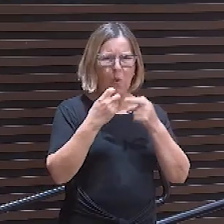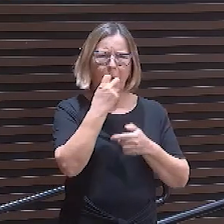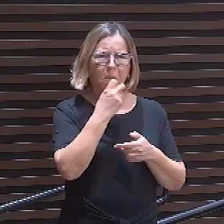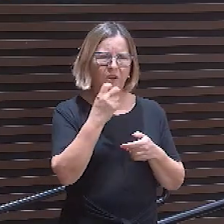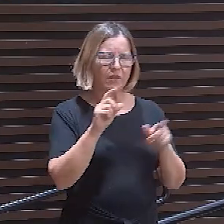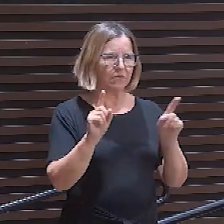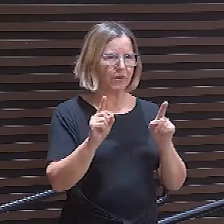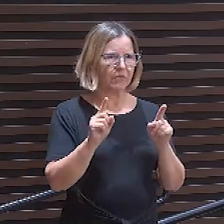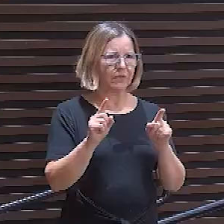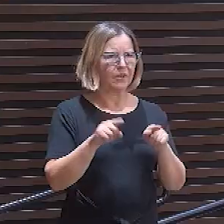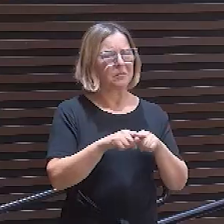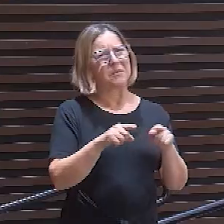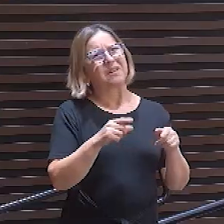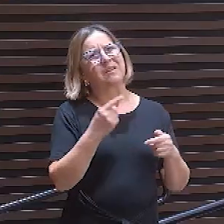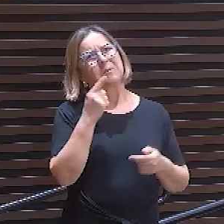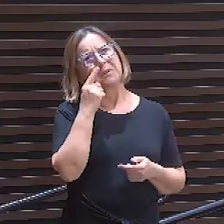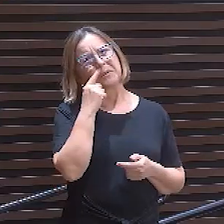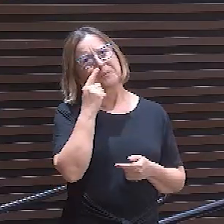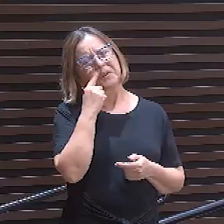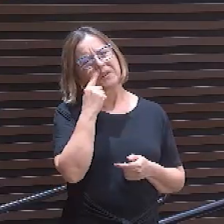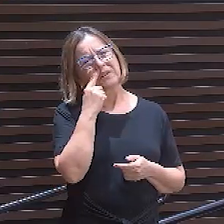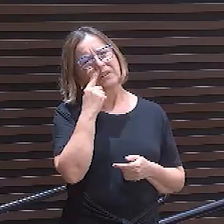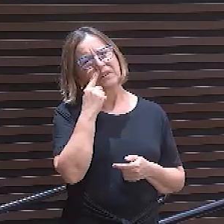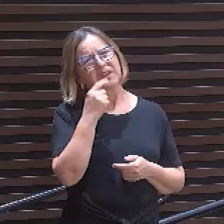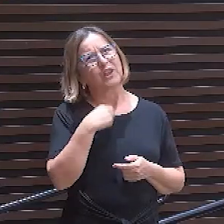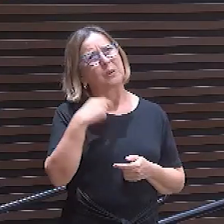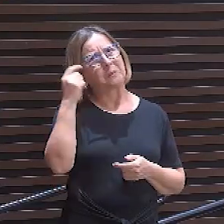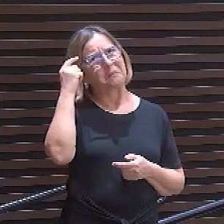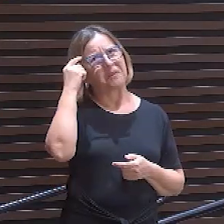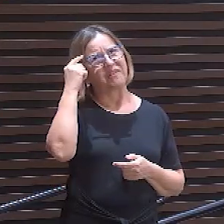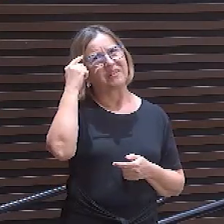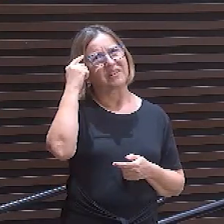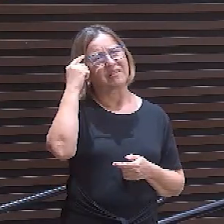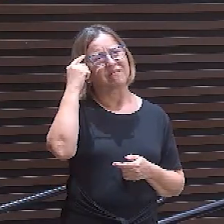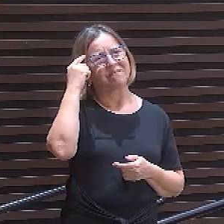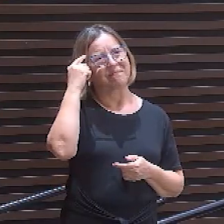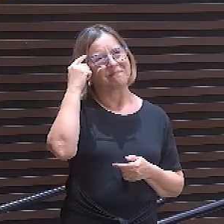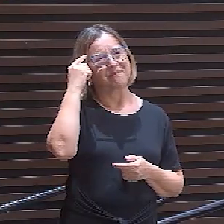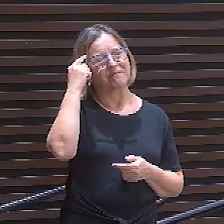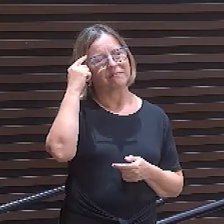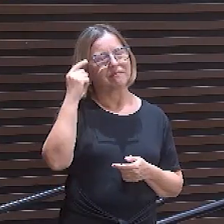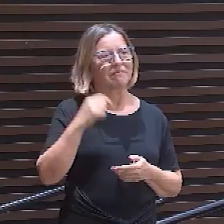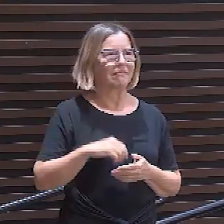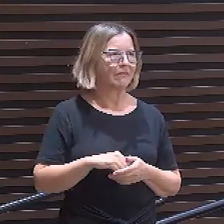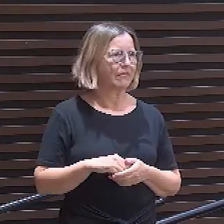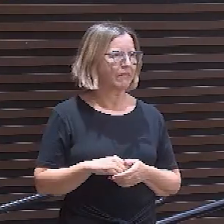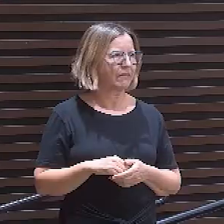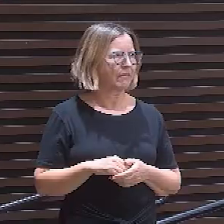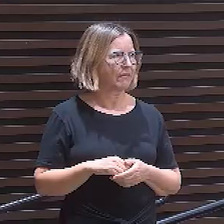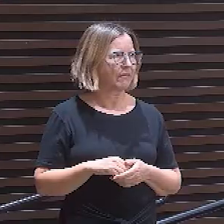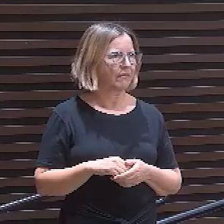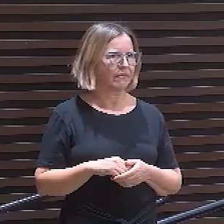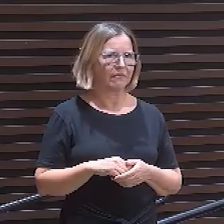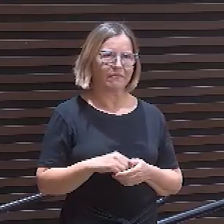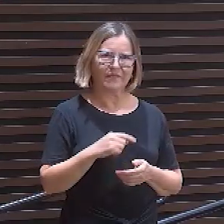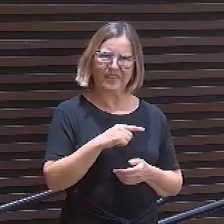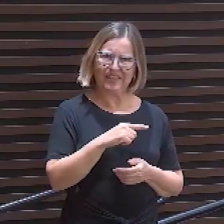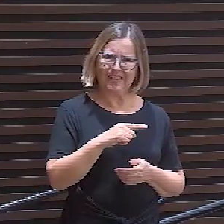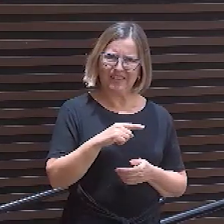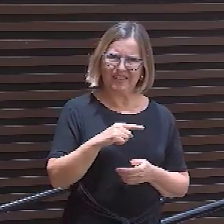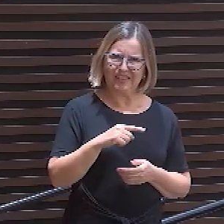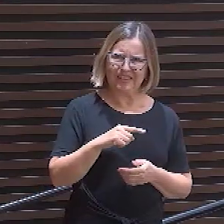Ele disse: mas papai, eu pensei. Eu digo, será que essa menina já está ouvindo Jesus